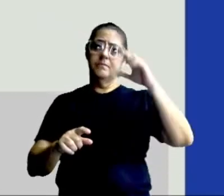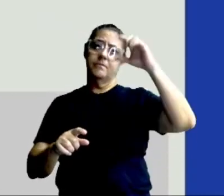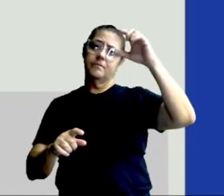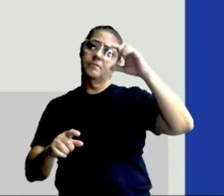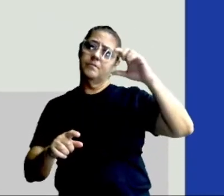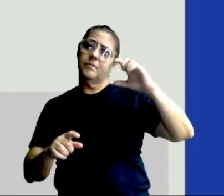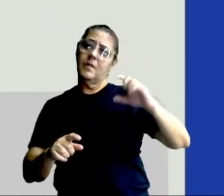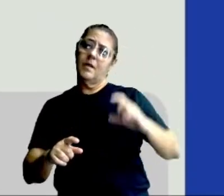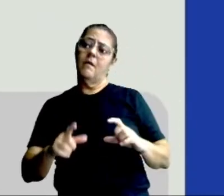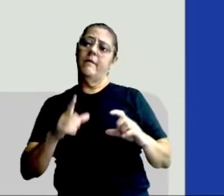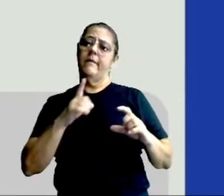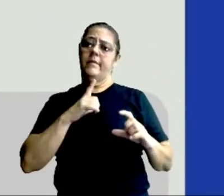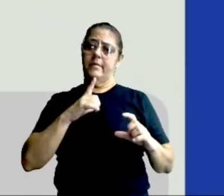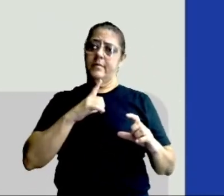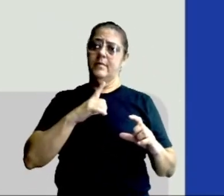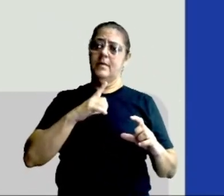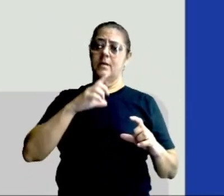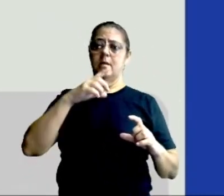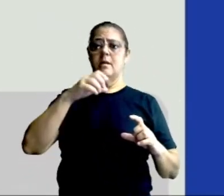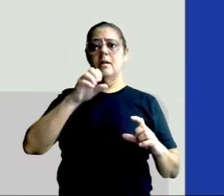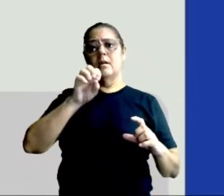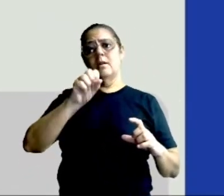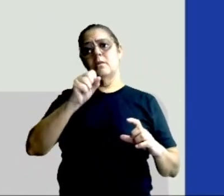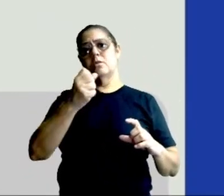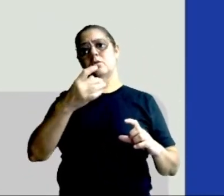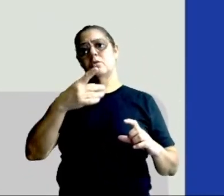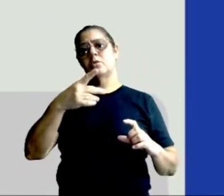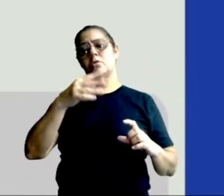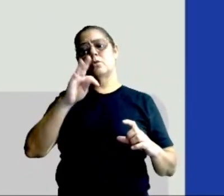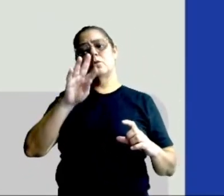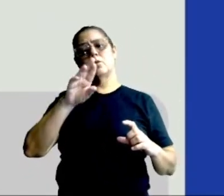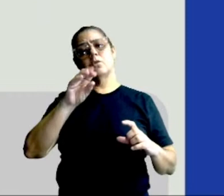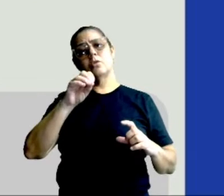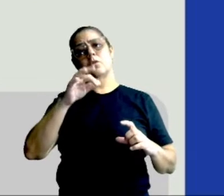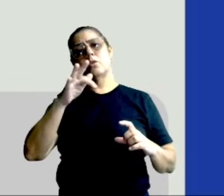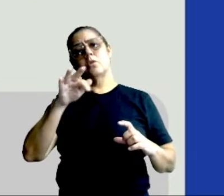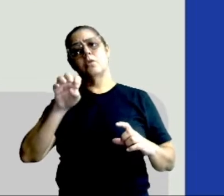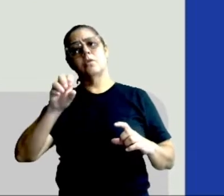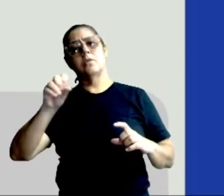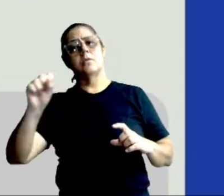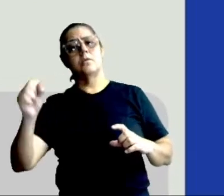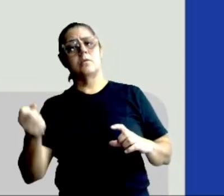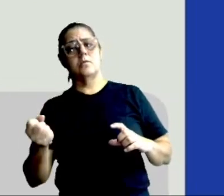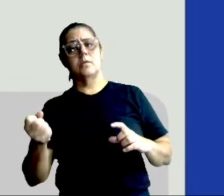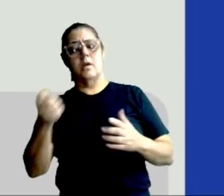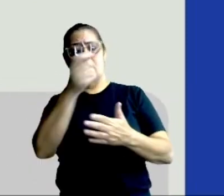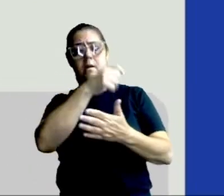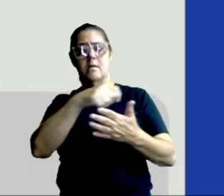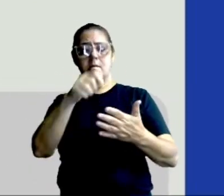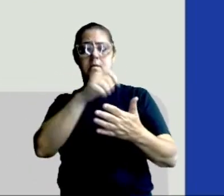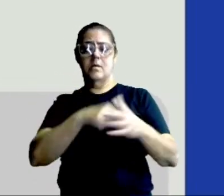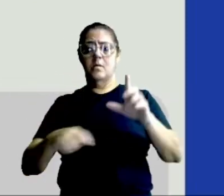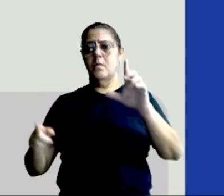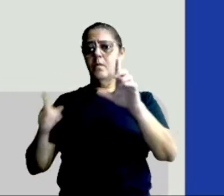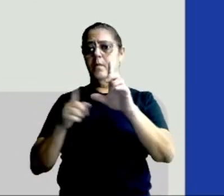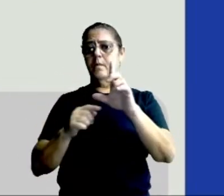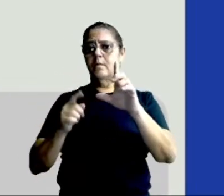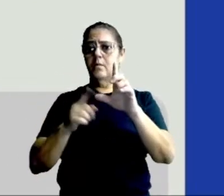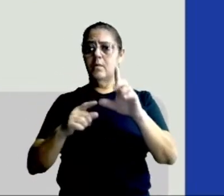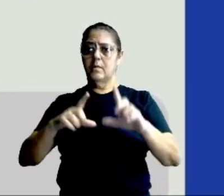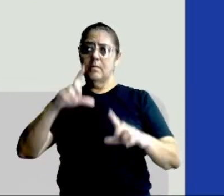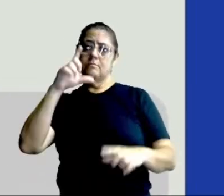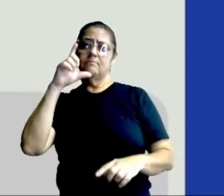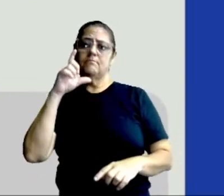estrofe e percebe outra coisa que as estrofes elas são escritas todas com Inicial maiúscula